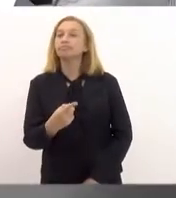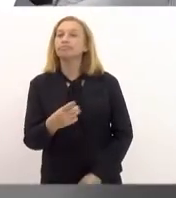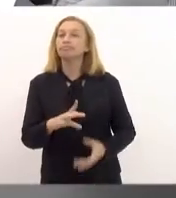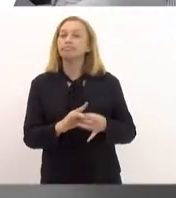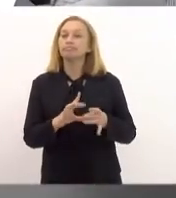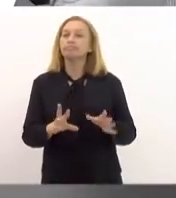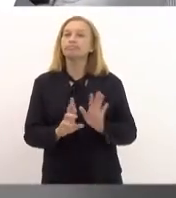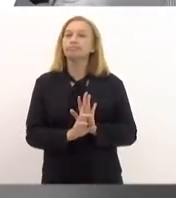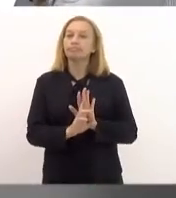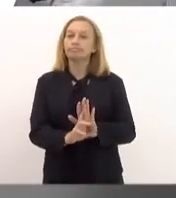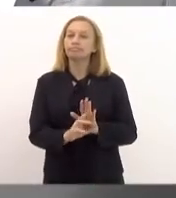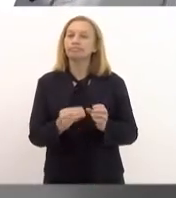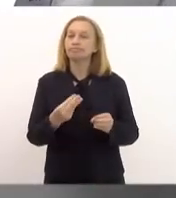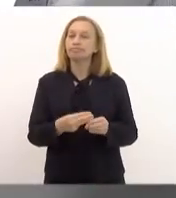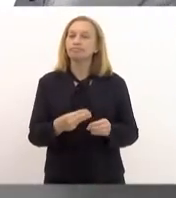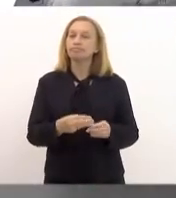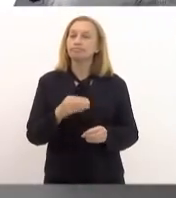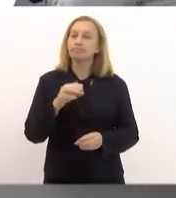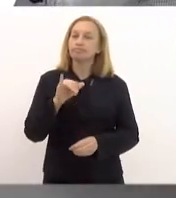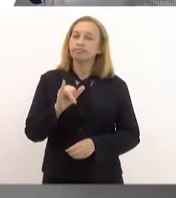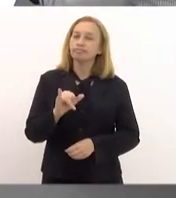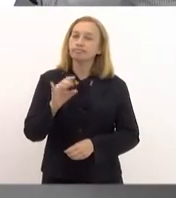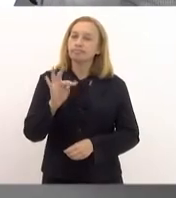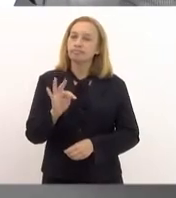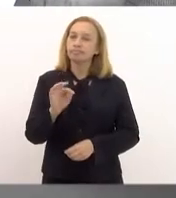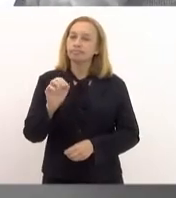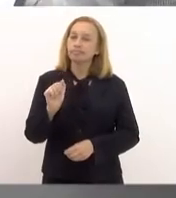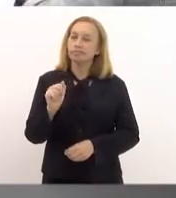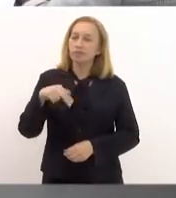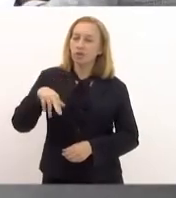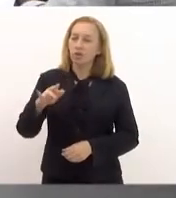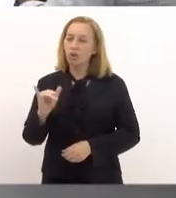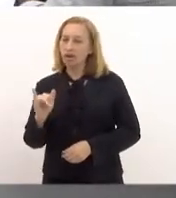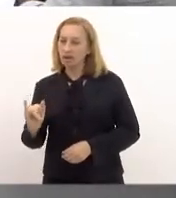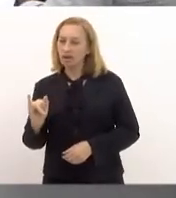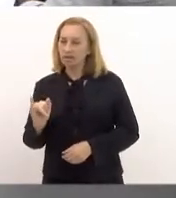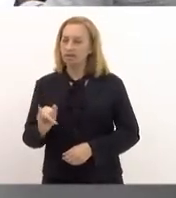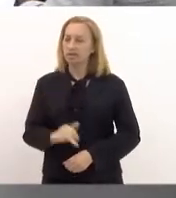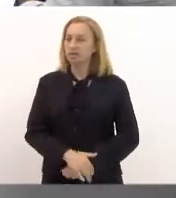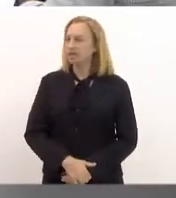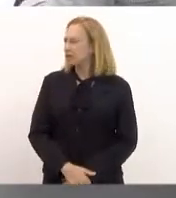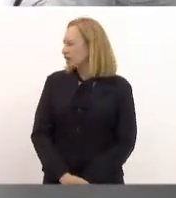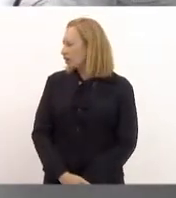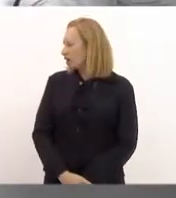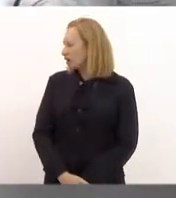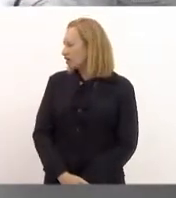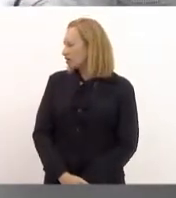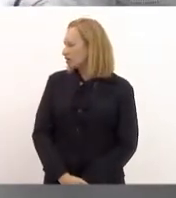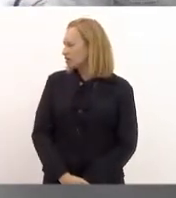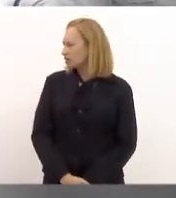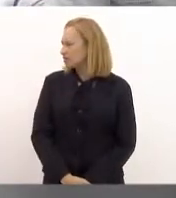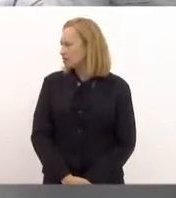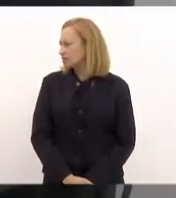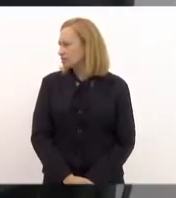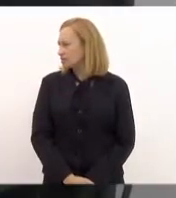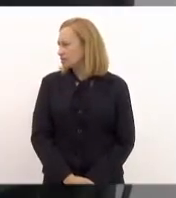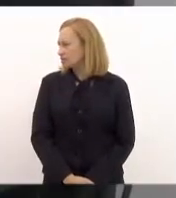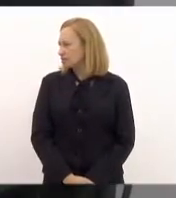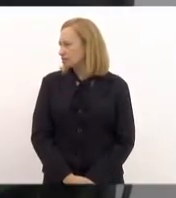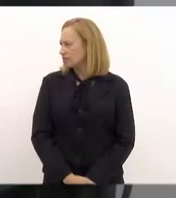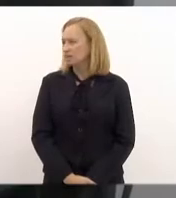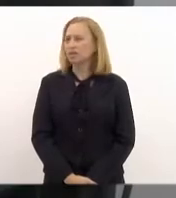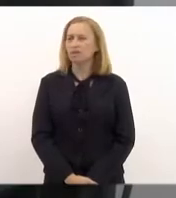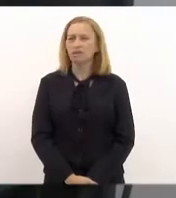para a representação do município de Itaguaí, que está presente remotamente. Só para deixar os secretários de Itaguaí que estão presentes já